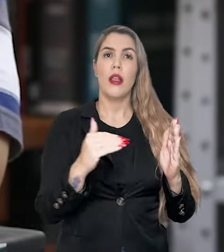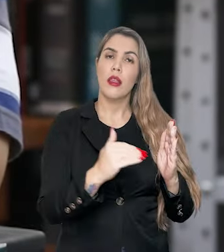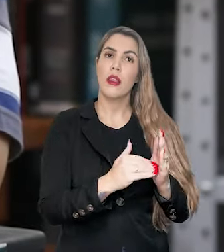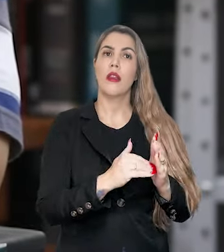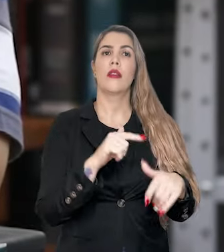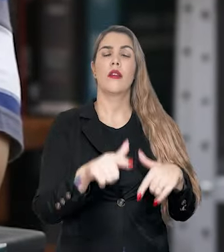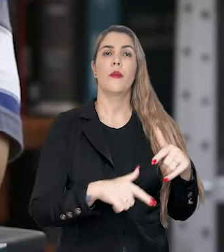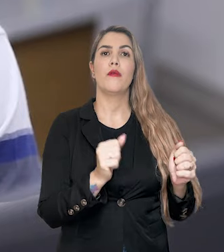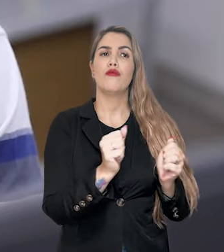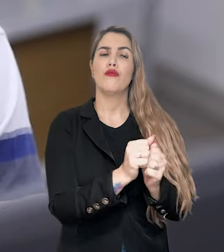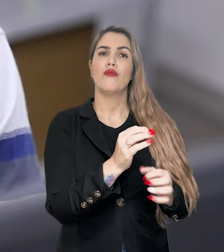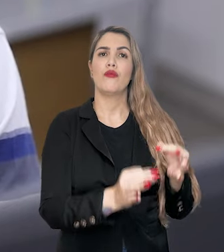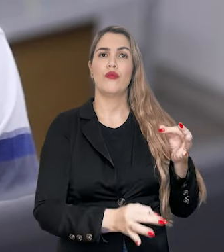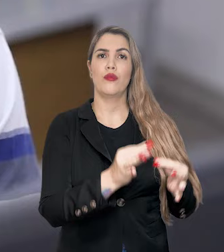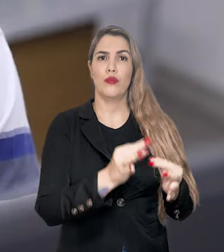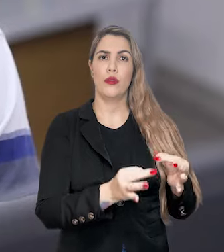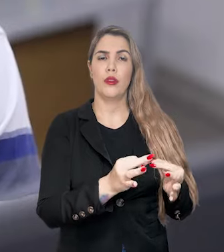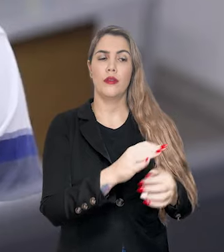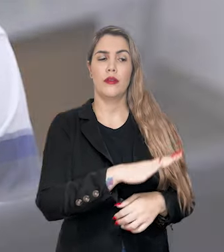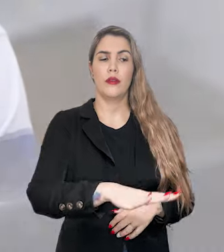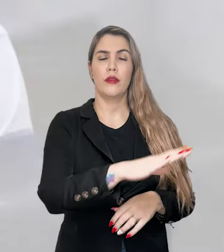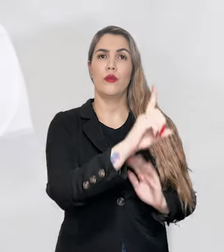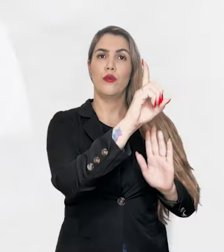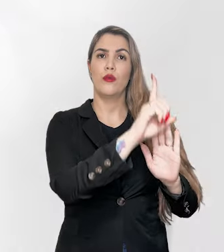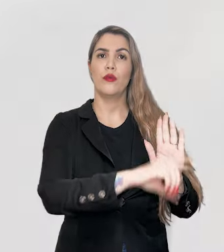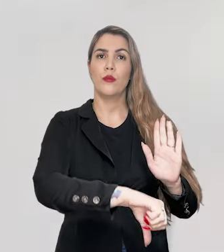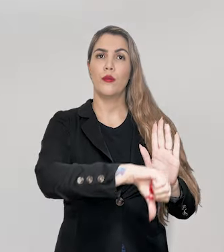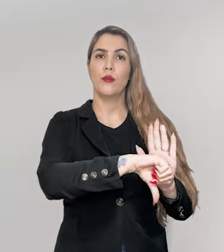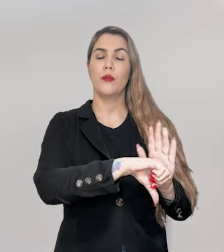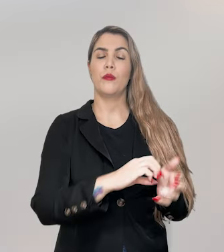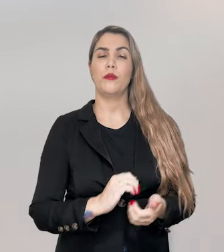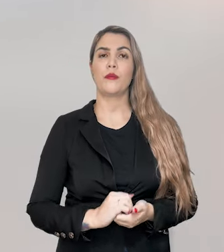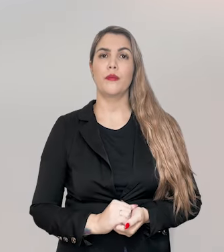num gabinete na seção de Direito Criminal.